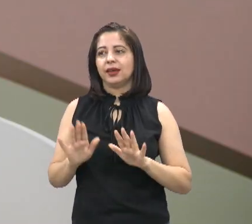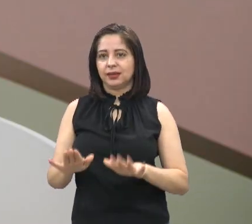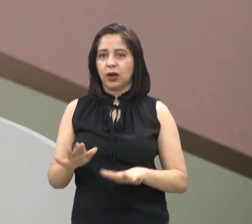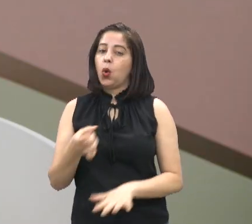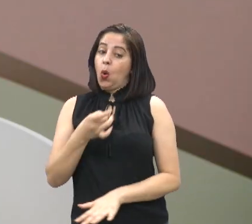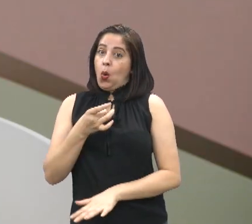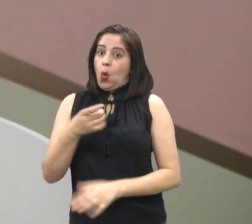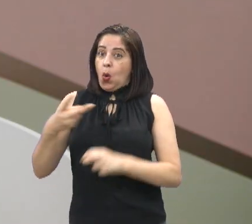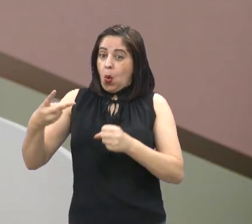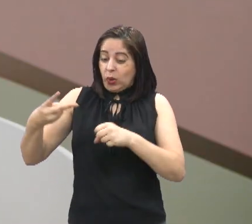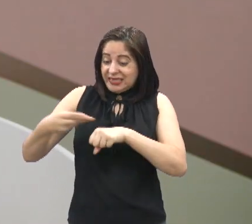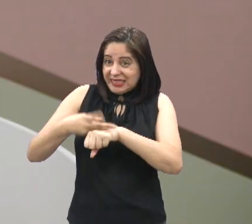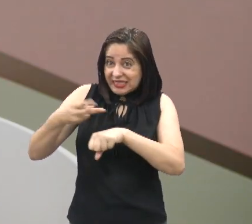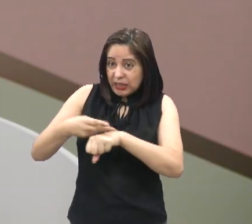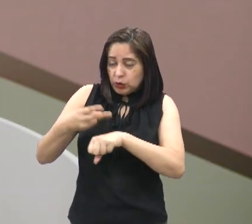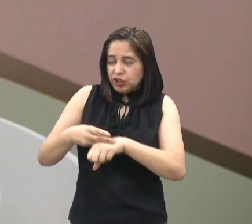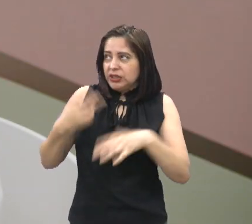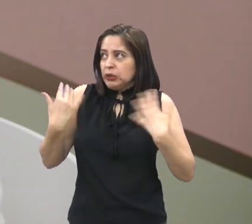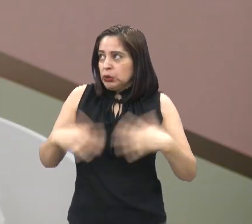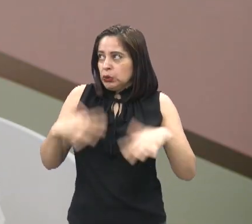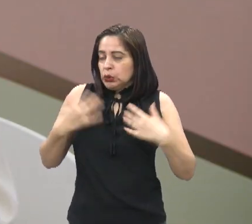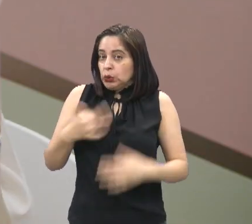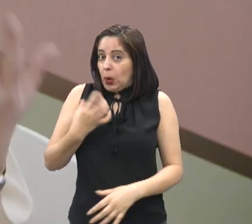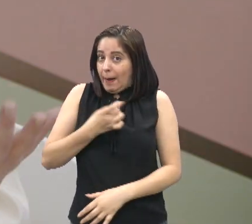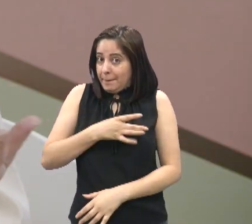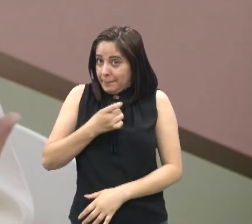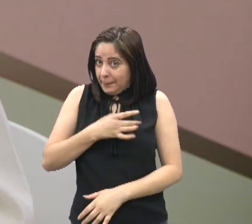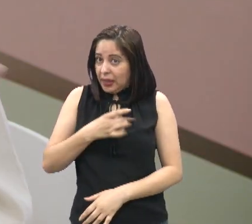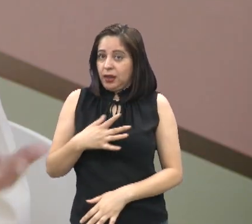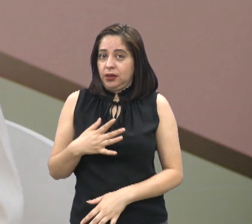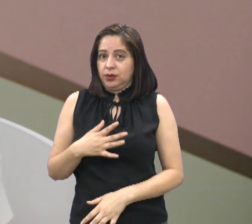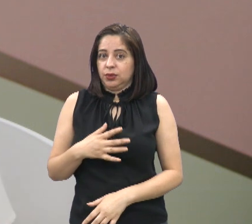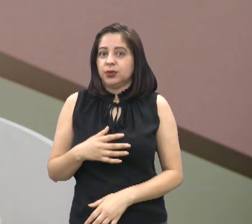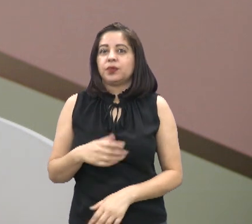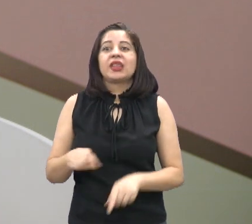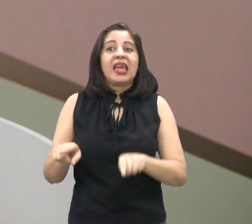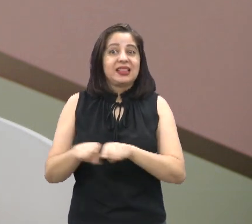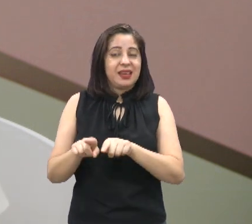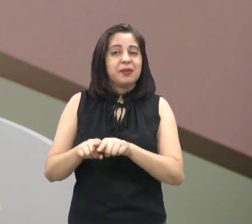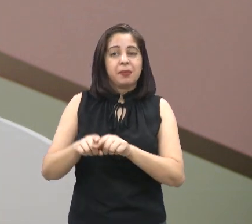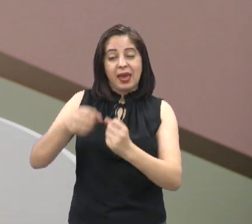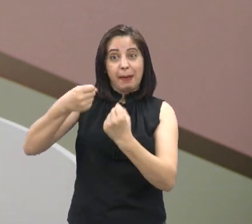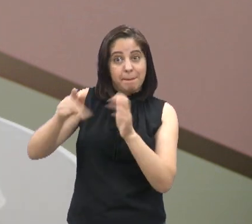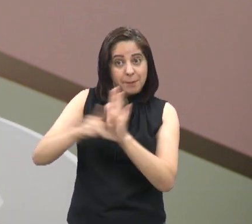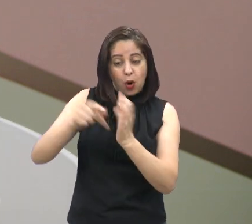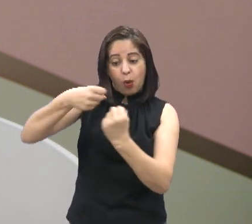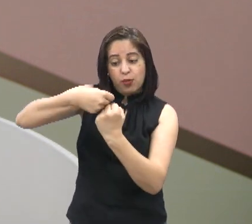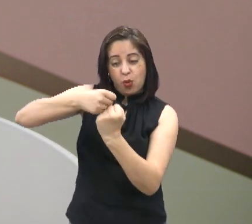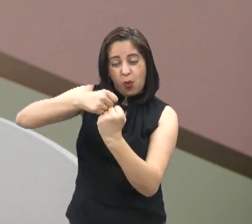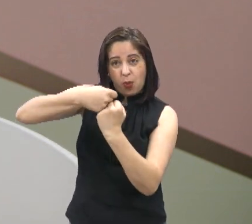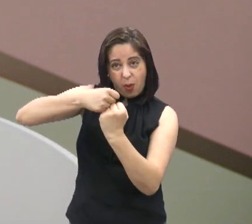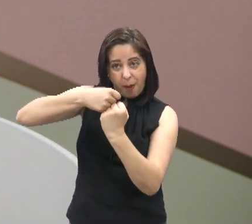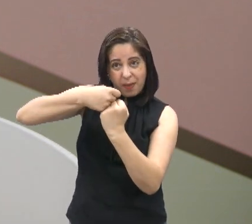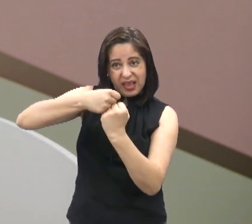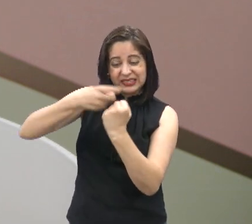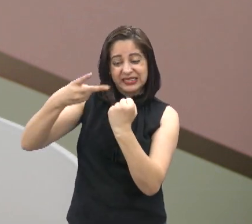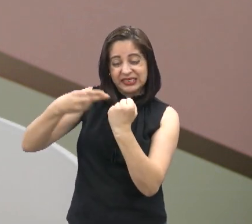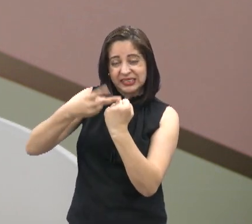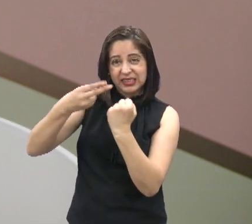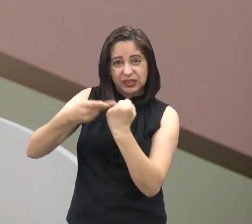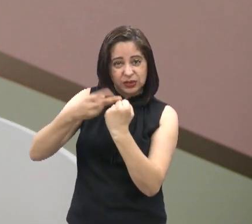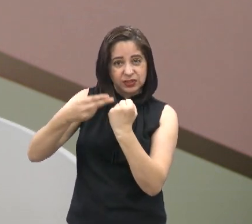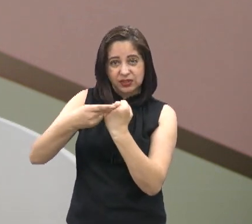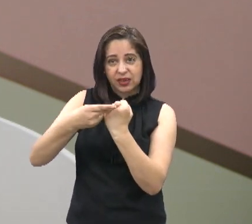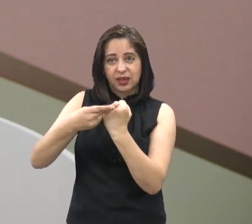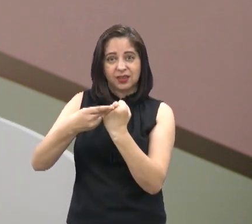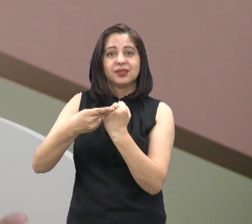mundo e normalmente, né, nas doenças relacionadas à parte reumatológica, normalmente a indicação, né, mais comum é a prótese. E